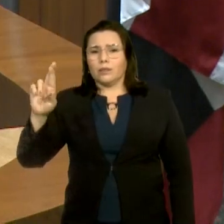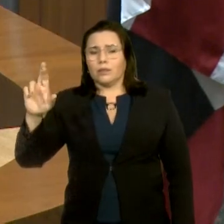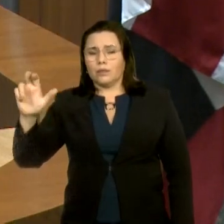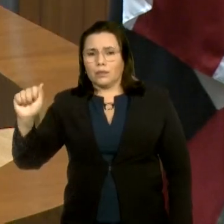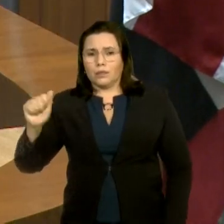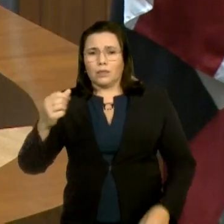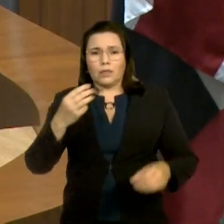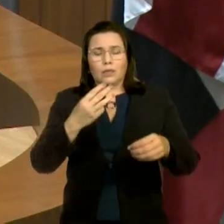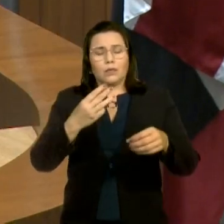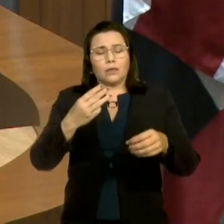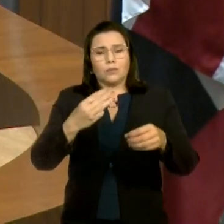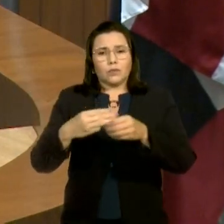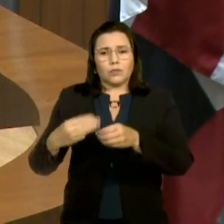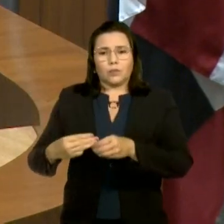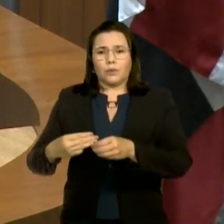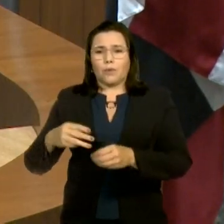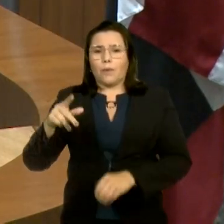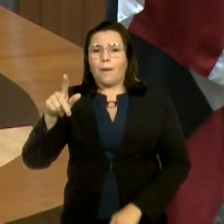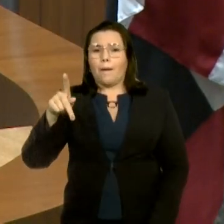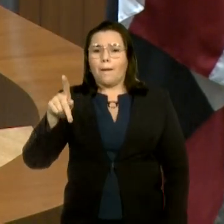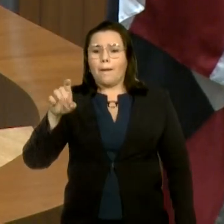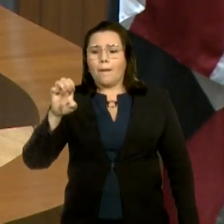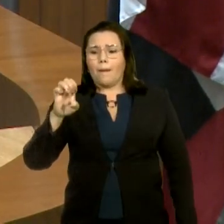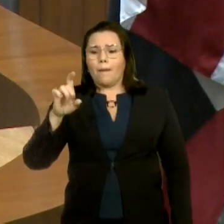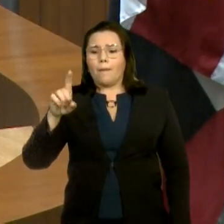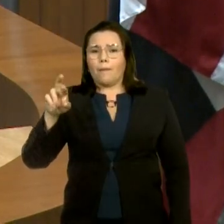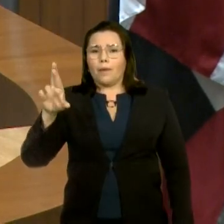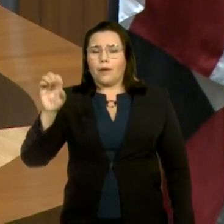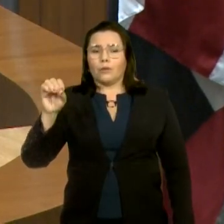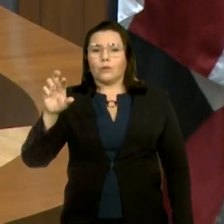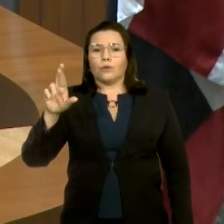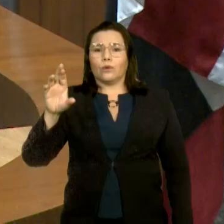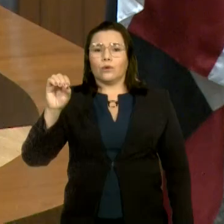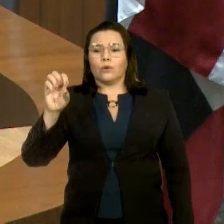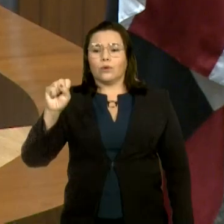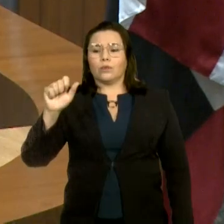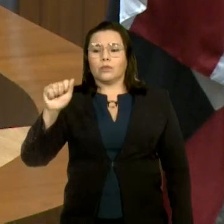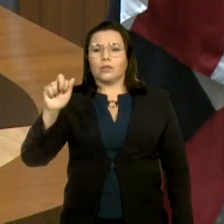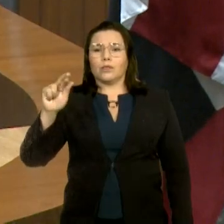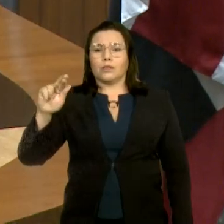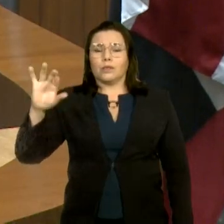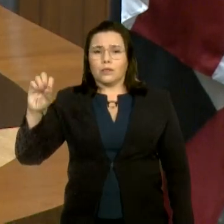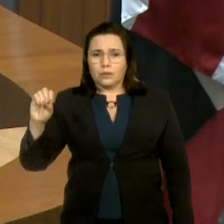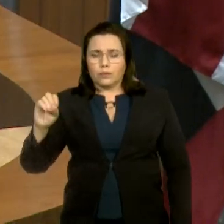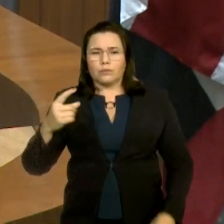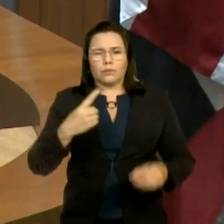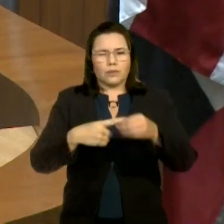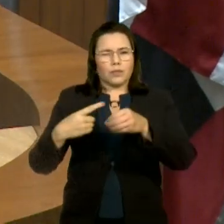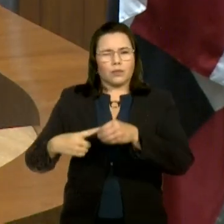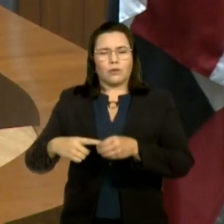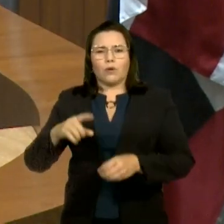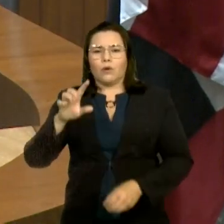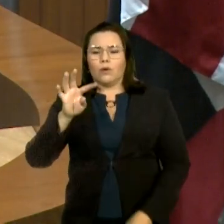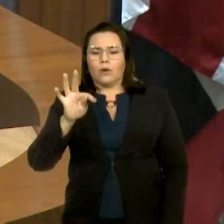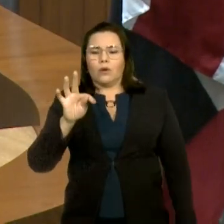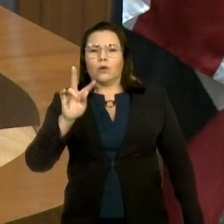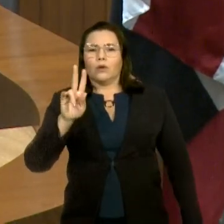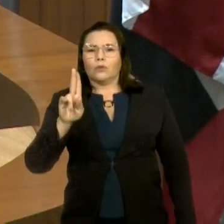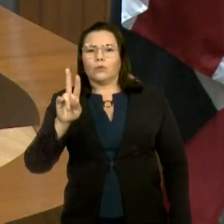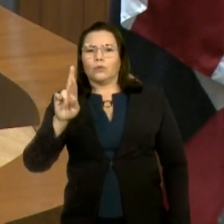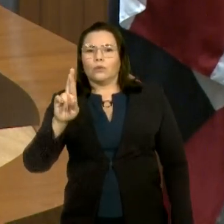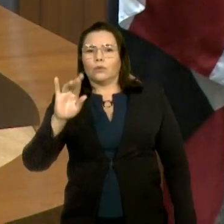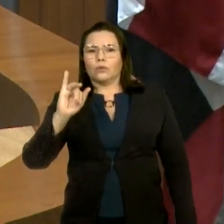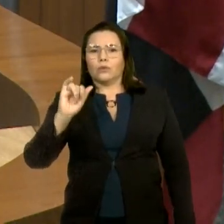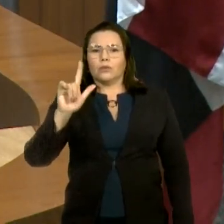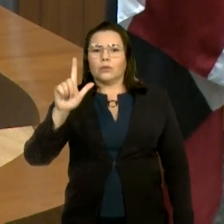Pedro do Rosário do prefeito Paulo cu em Turilândia enim eh vários amigos Aliados que